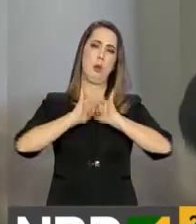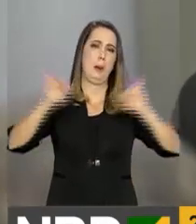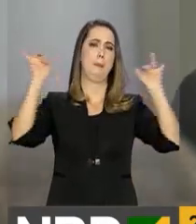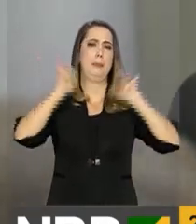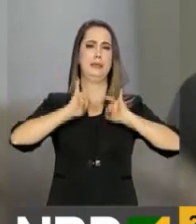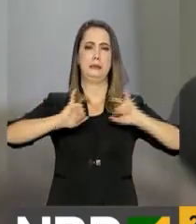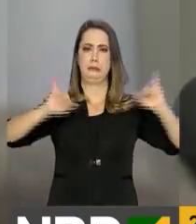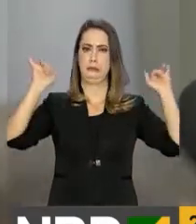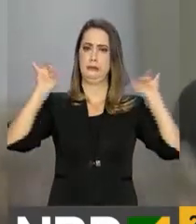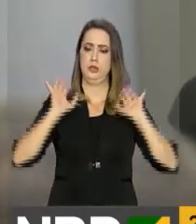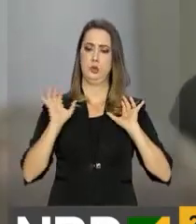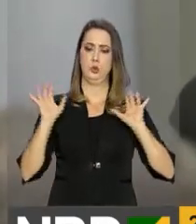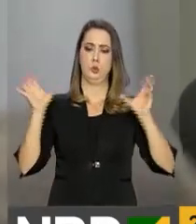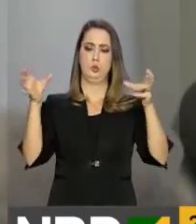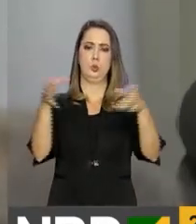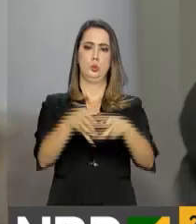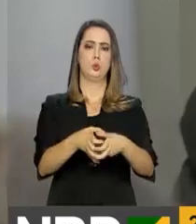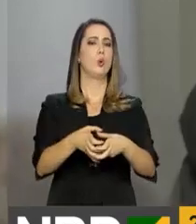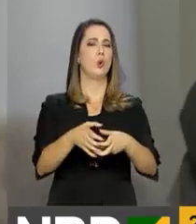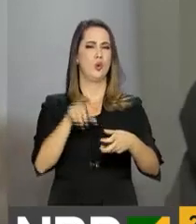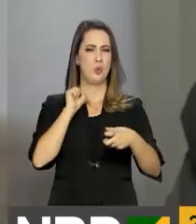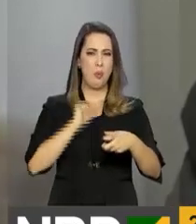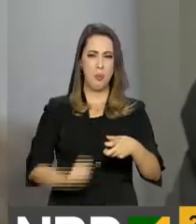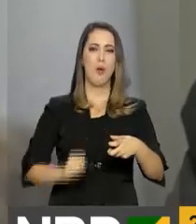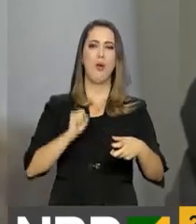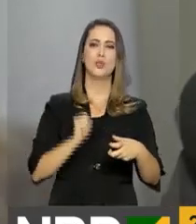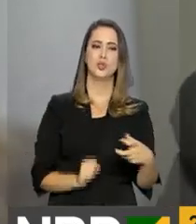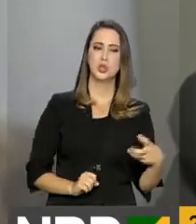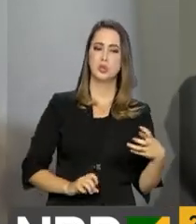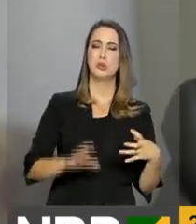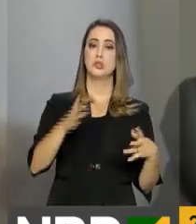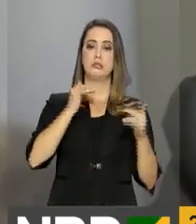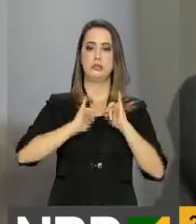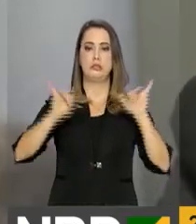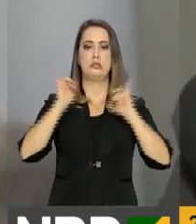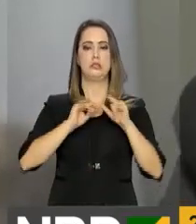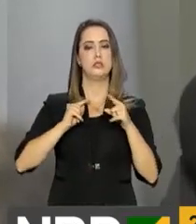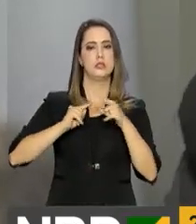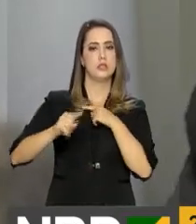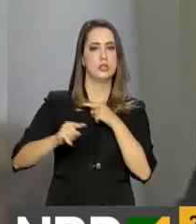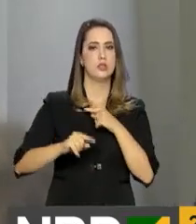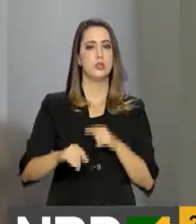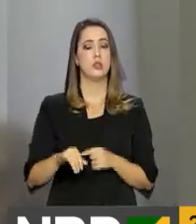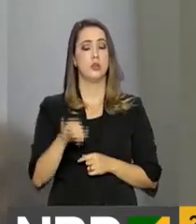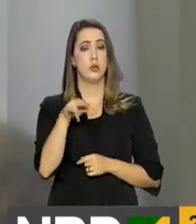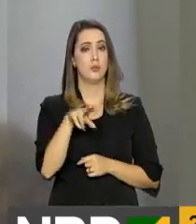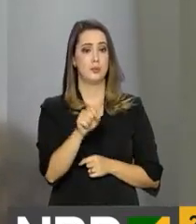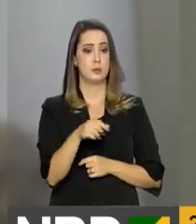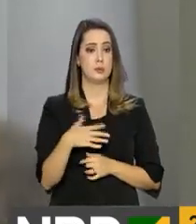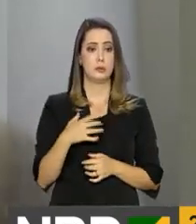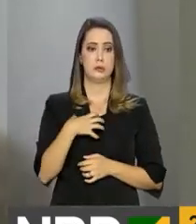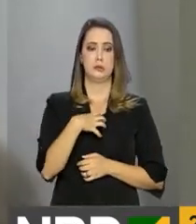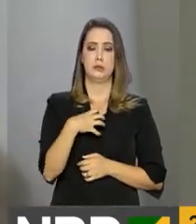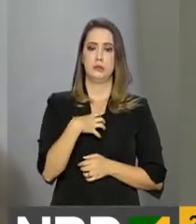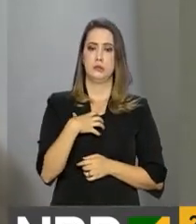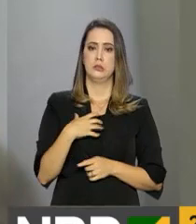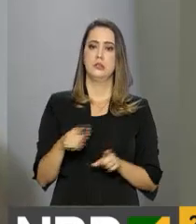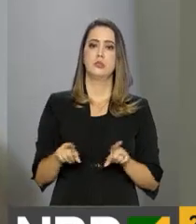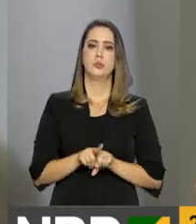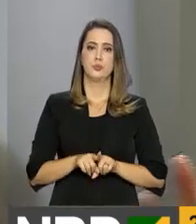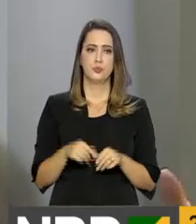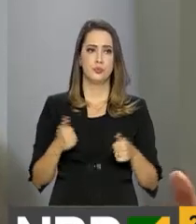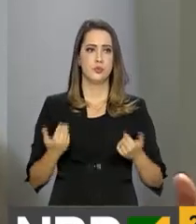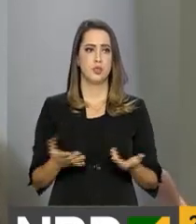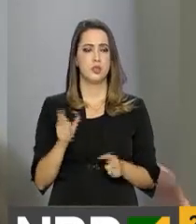e são setores capazes de fazer essa campanha, né, contra a Previdência Social, que gerou até nos